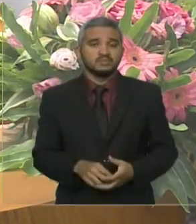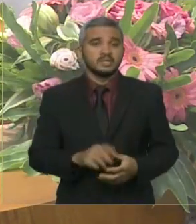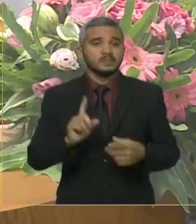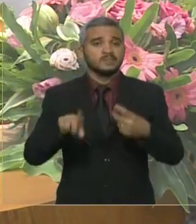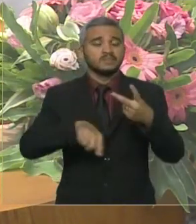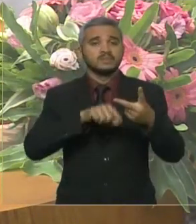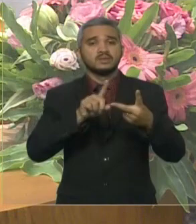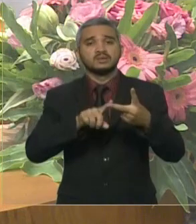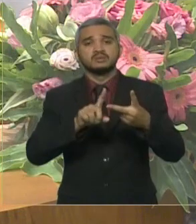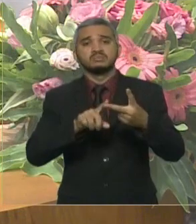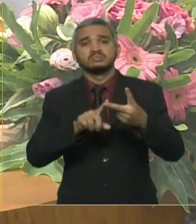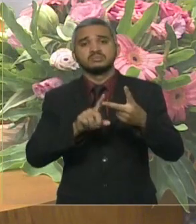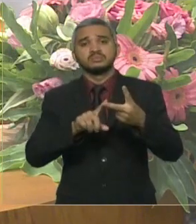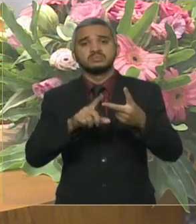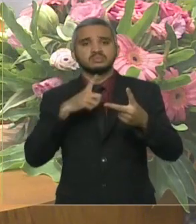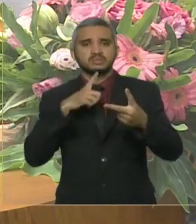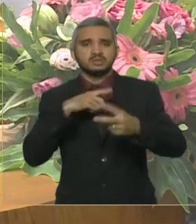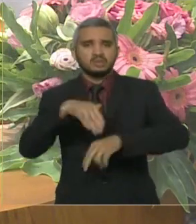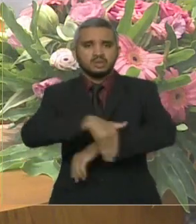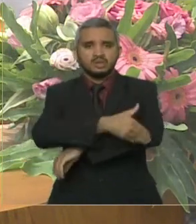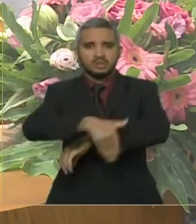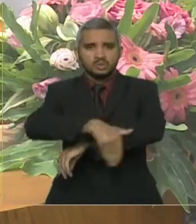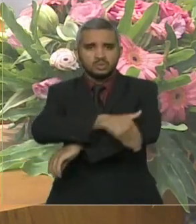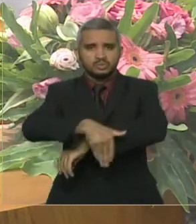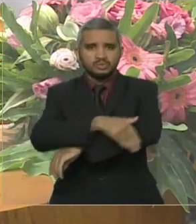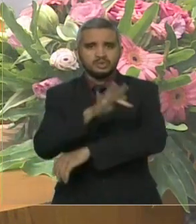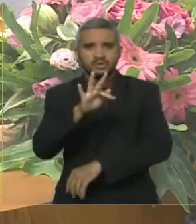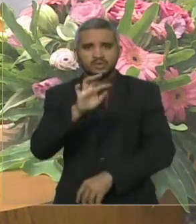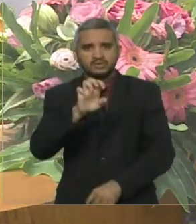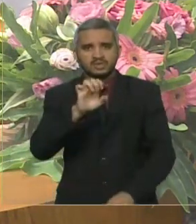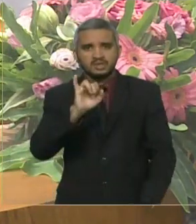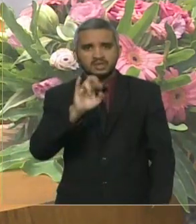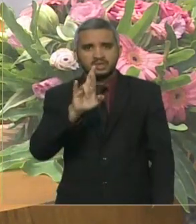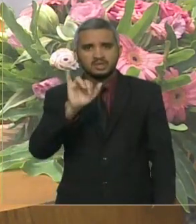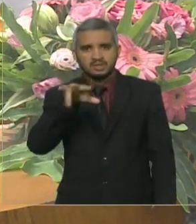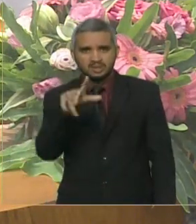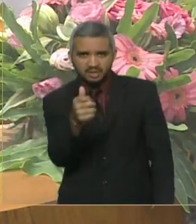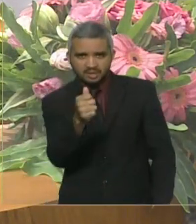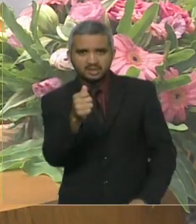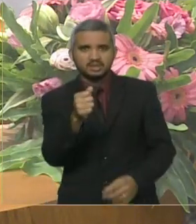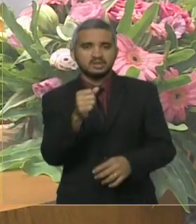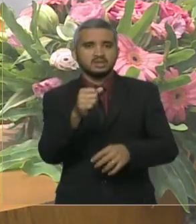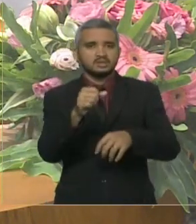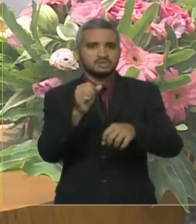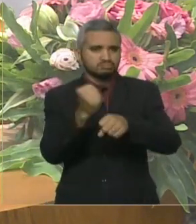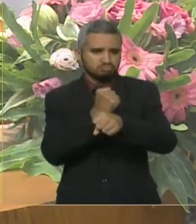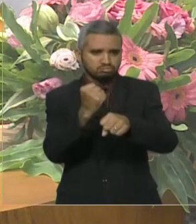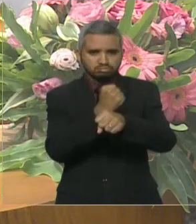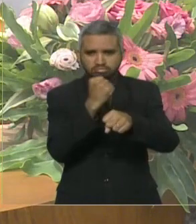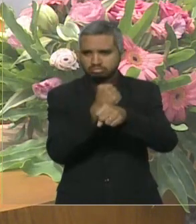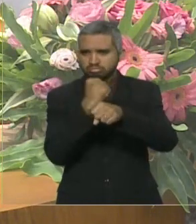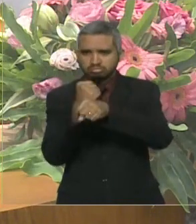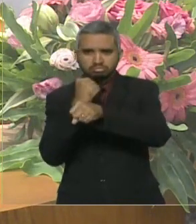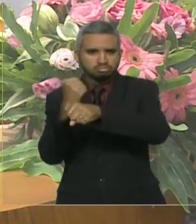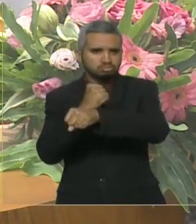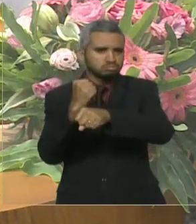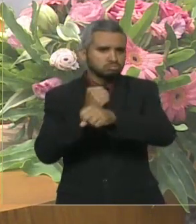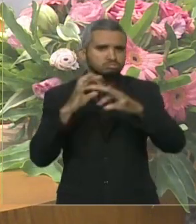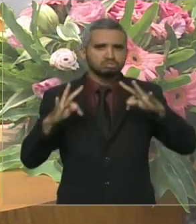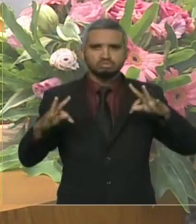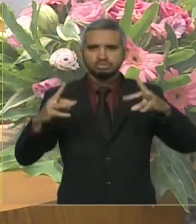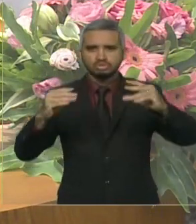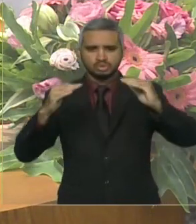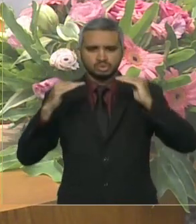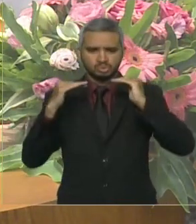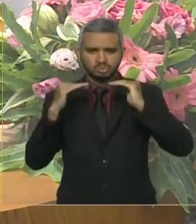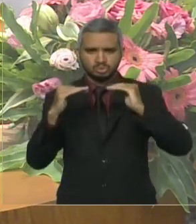entregar a Rua da Feirinha, aonde teve um trabalho de reestruturação e recapeamento, aonde também